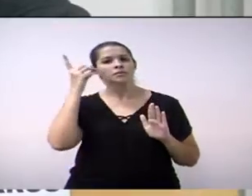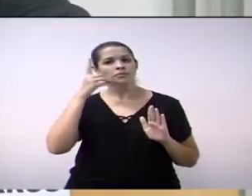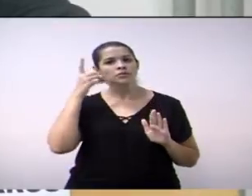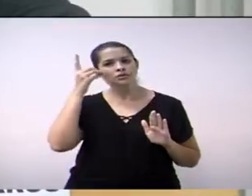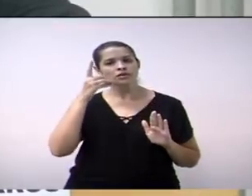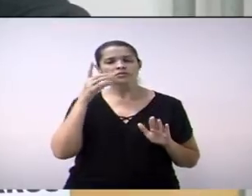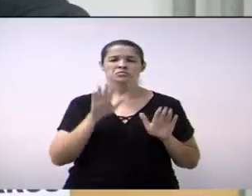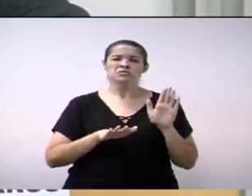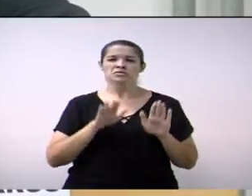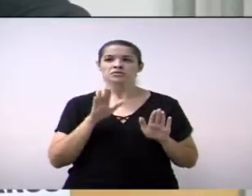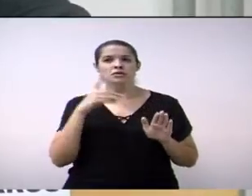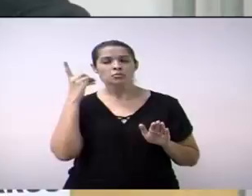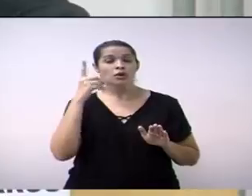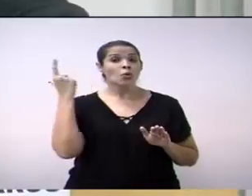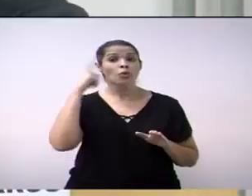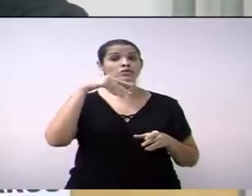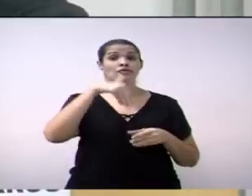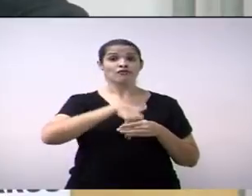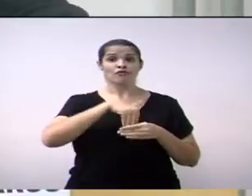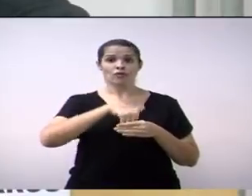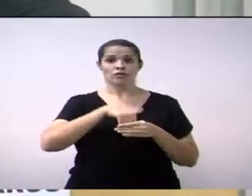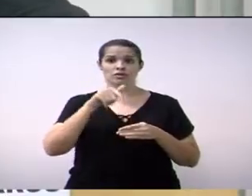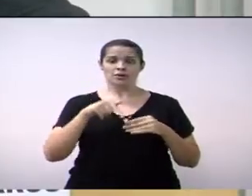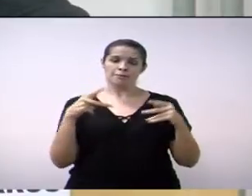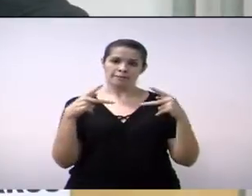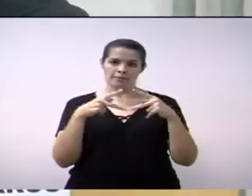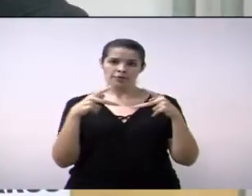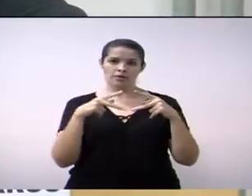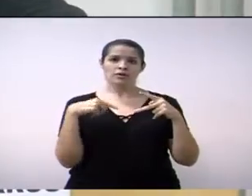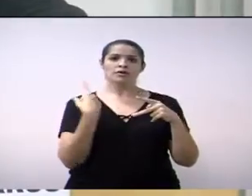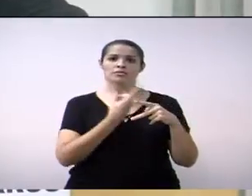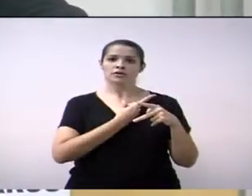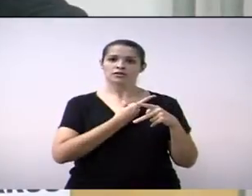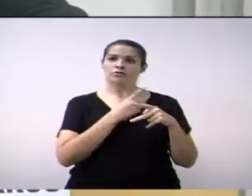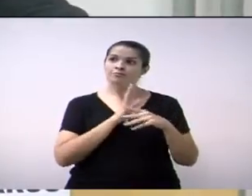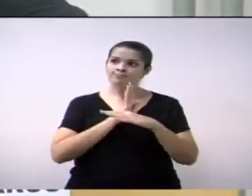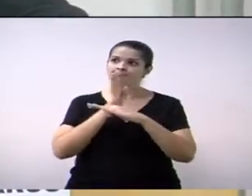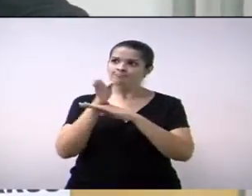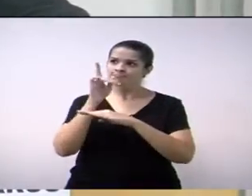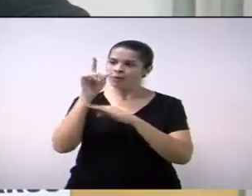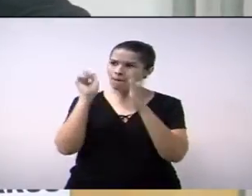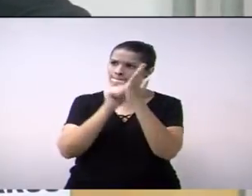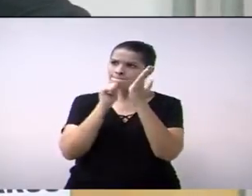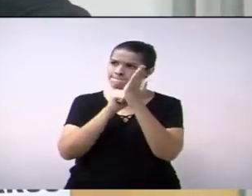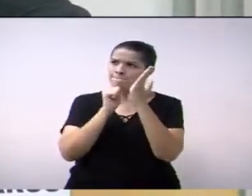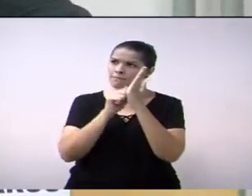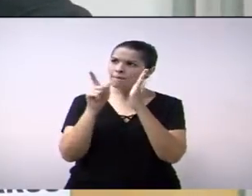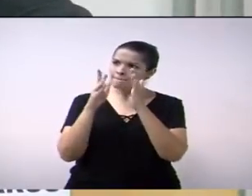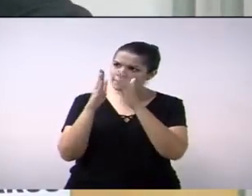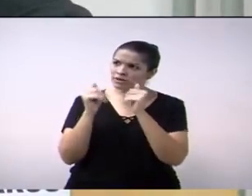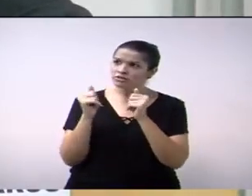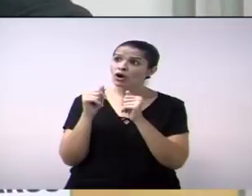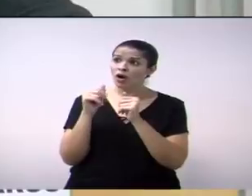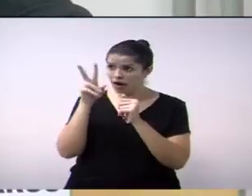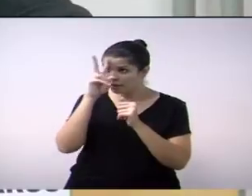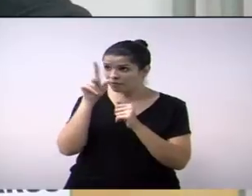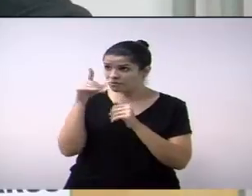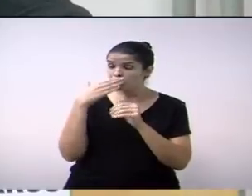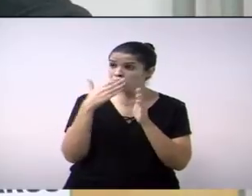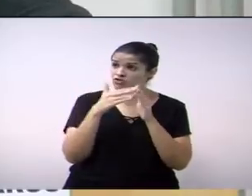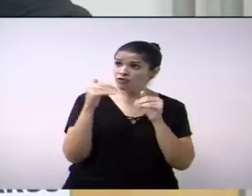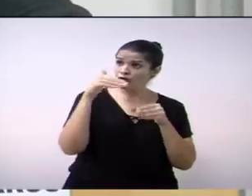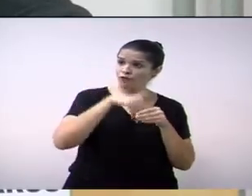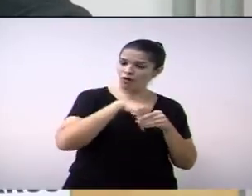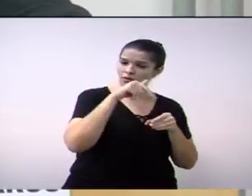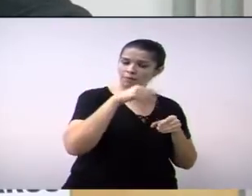dos 5 principais, para que nós pudéssemos bater na porta desse deputado pedindo, né, retorno. A questão política